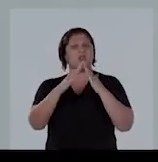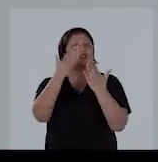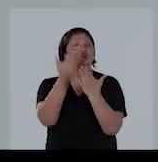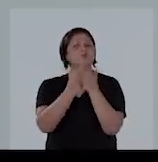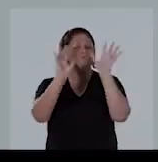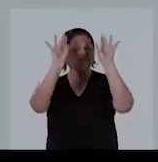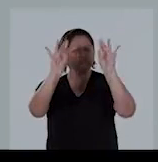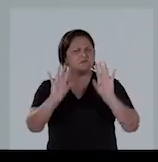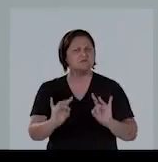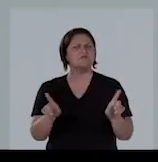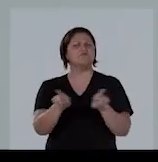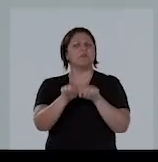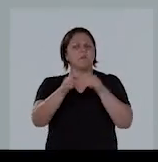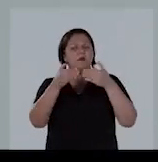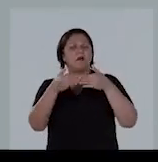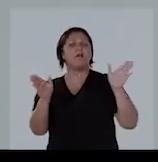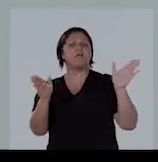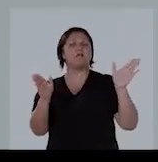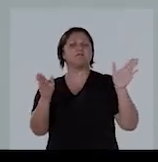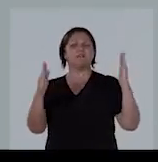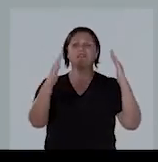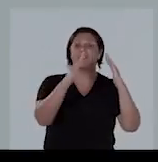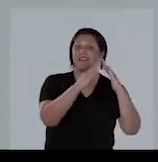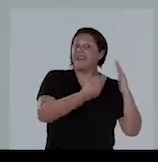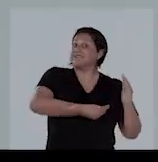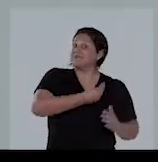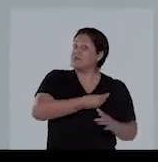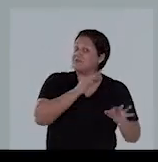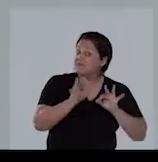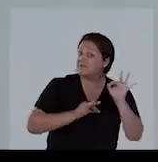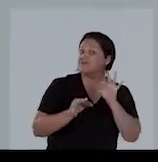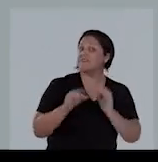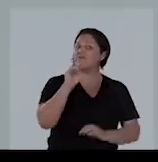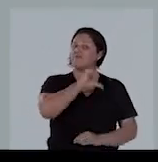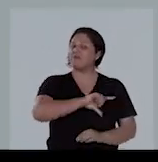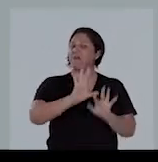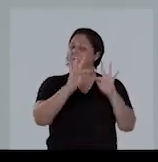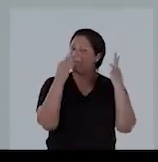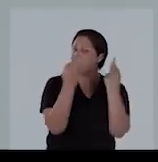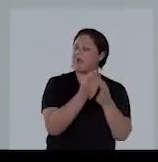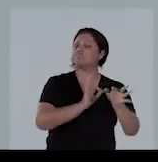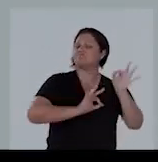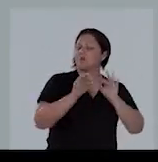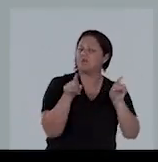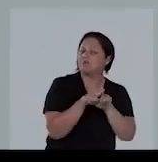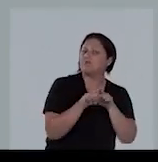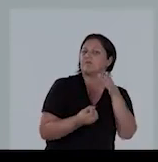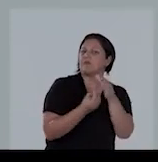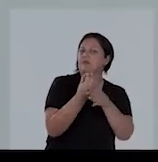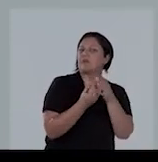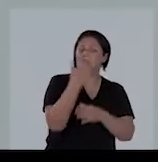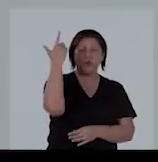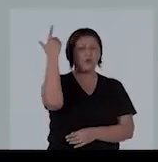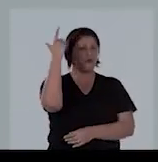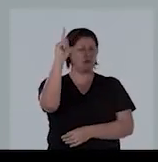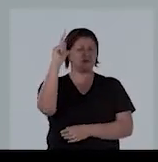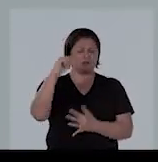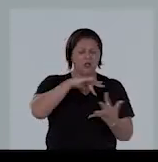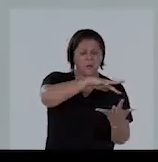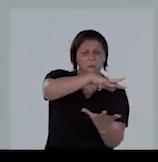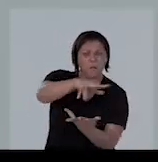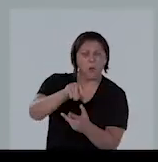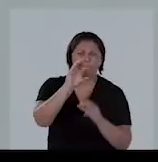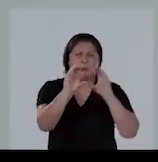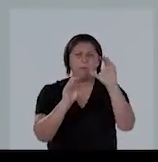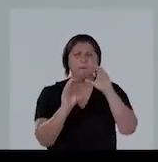escolas técnicas criamos o minha casa minha vida eo bolsa família tiramos o brasil do mapa da fome e